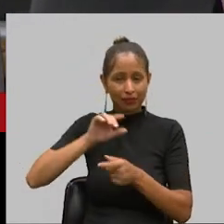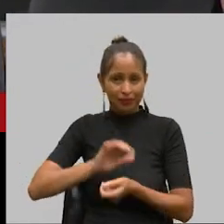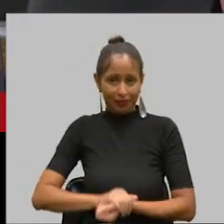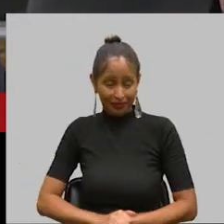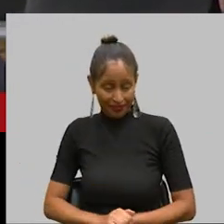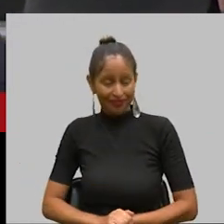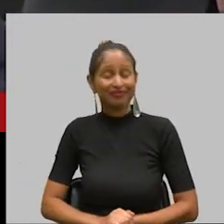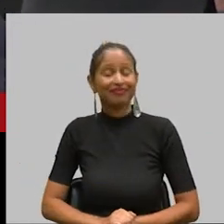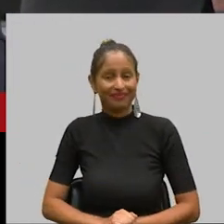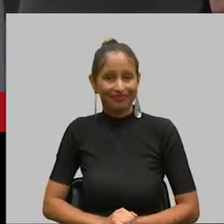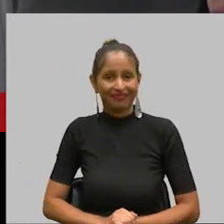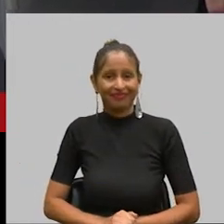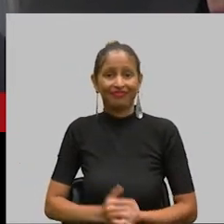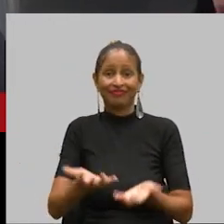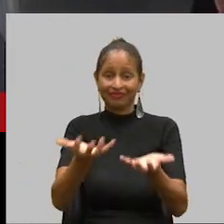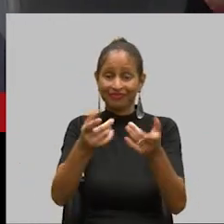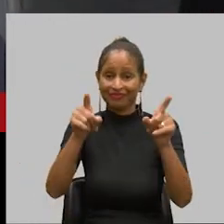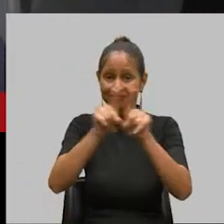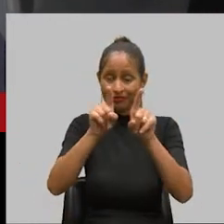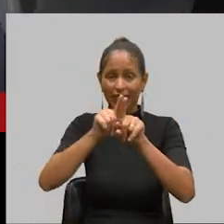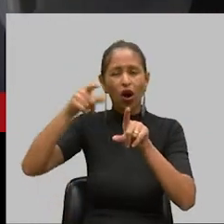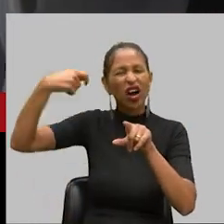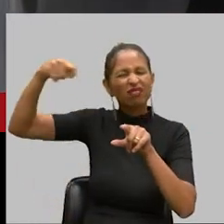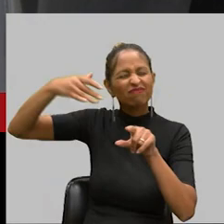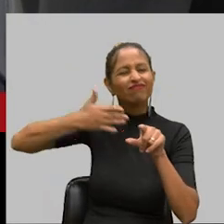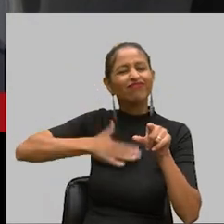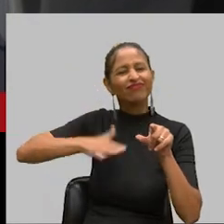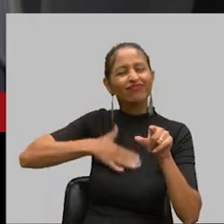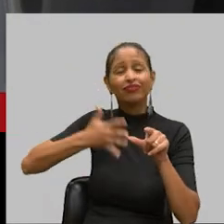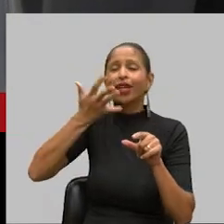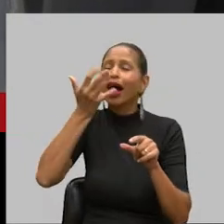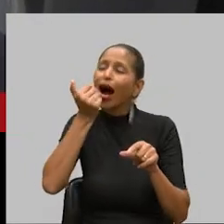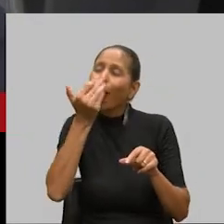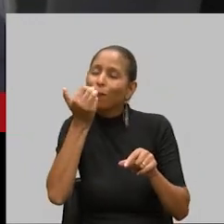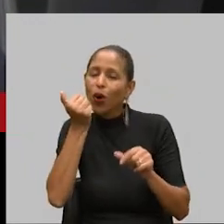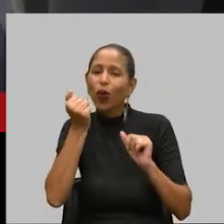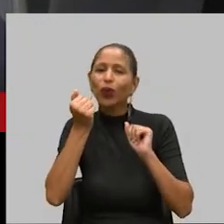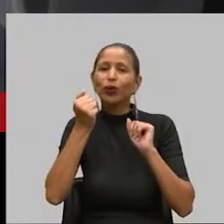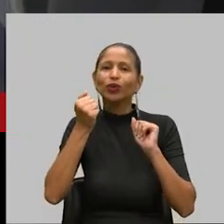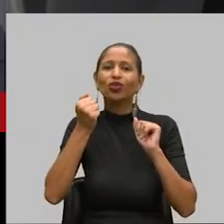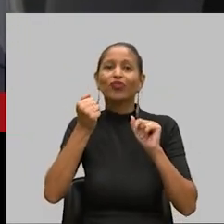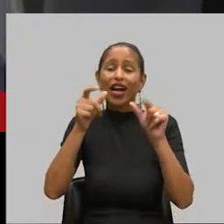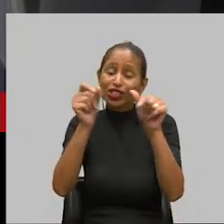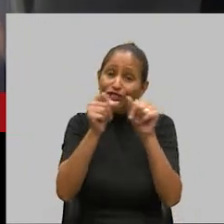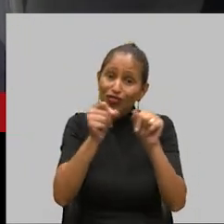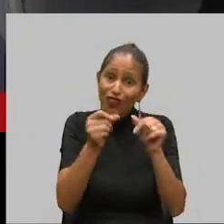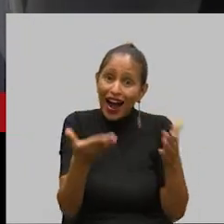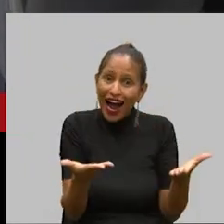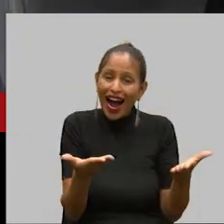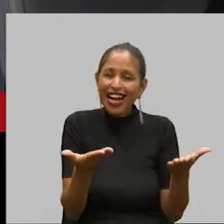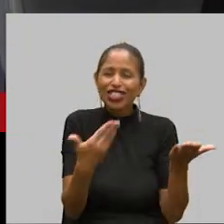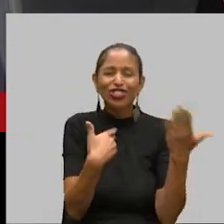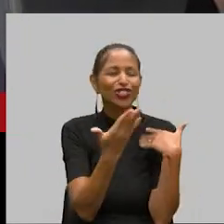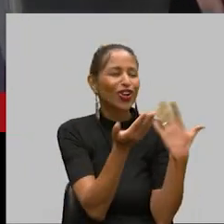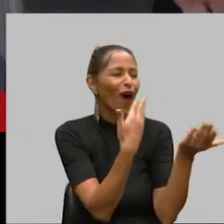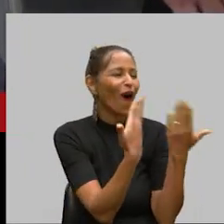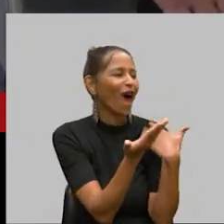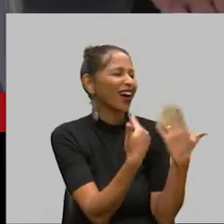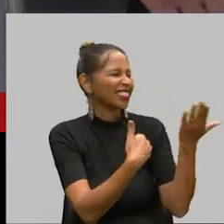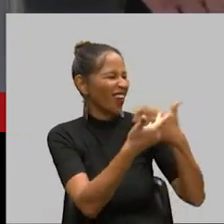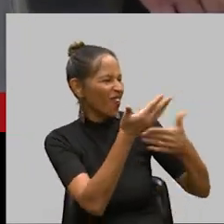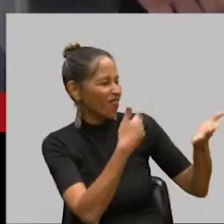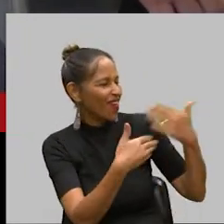gente quer também que nesse intervalo além do almoço a gente promova algumas trocas também